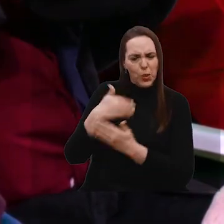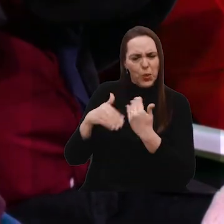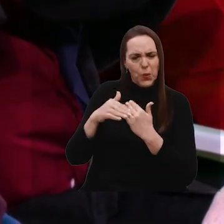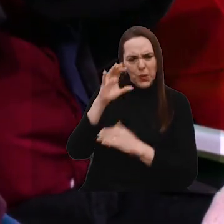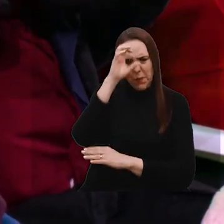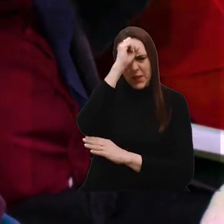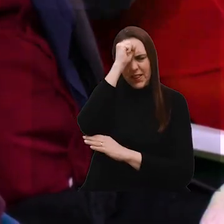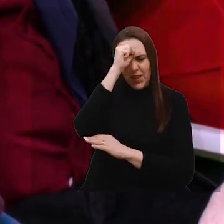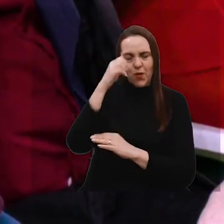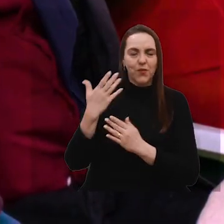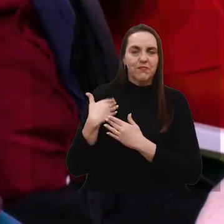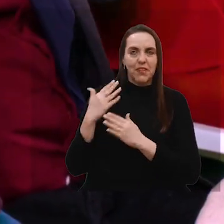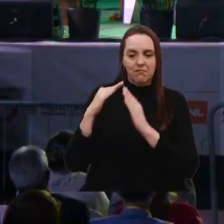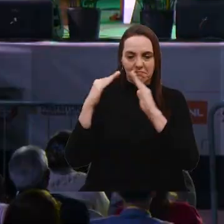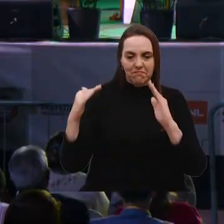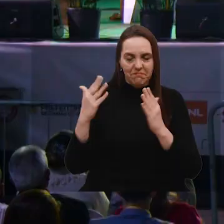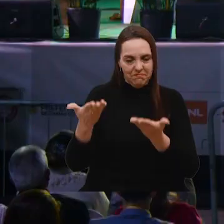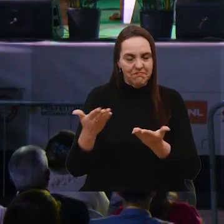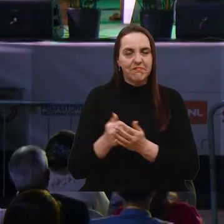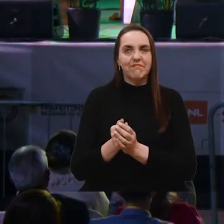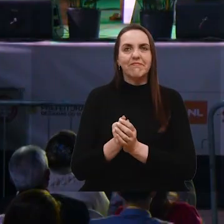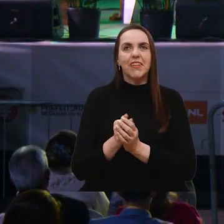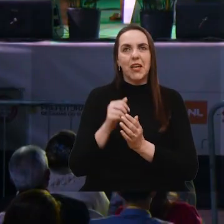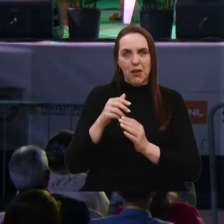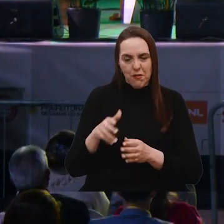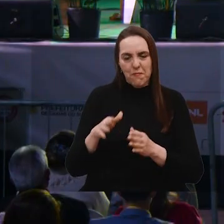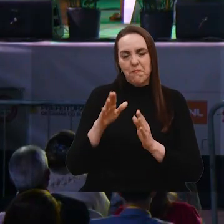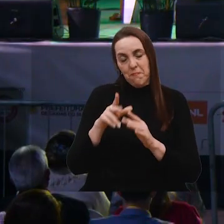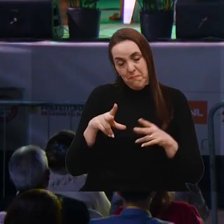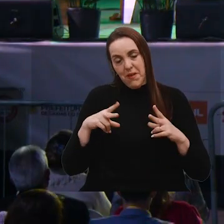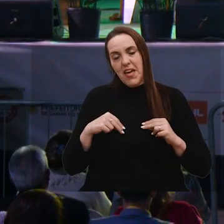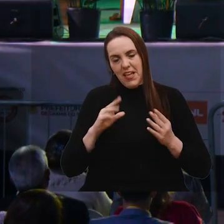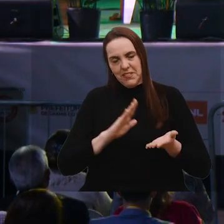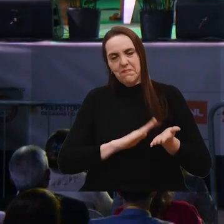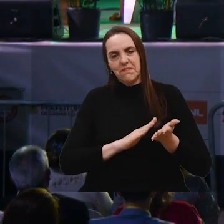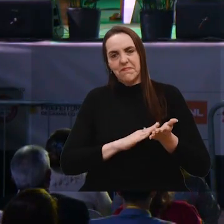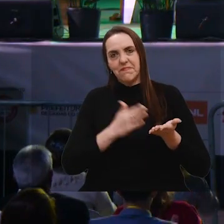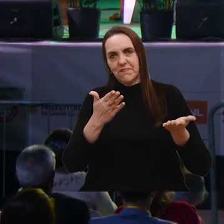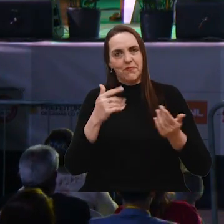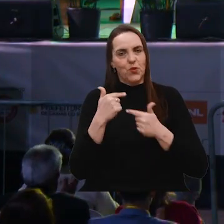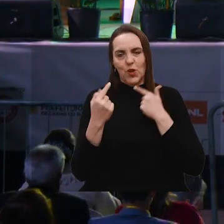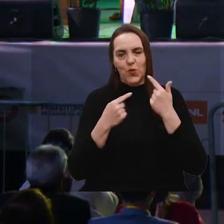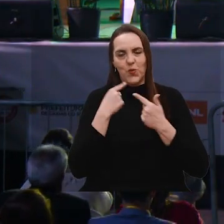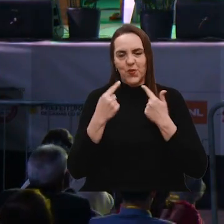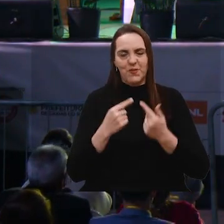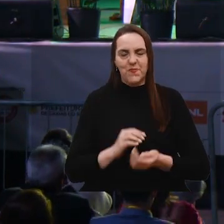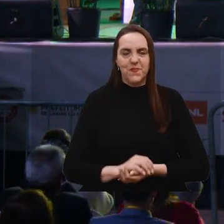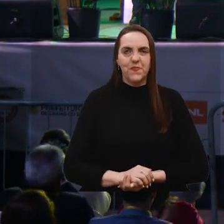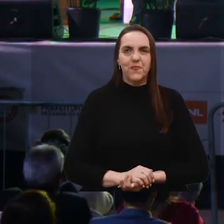que aprendeu entre os galpões. Merece a nossa salva de palmas, sem dúvida, né?